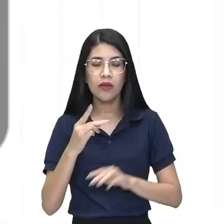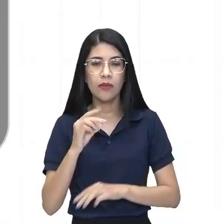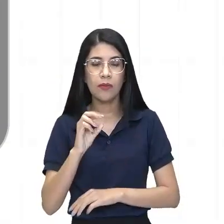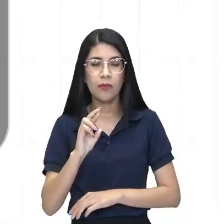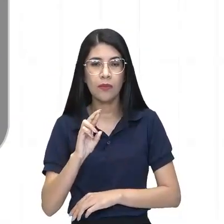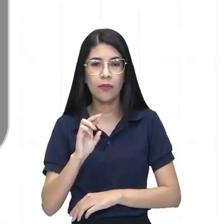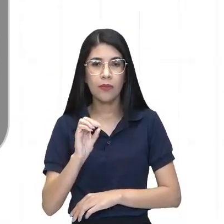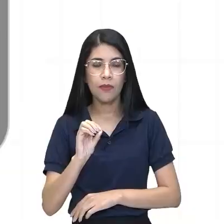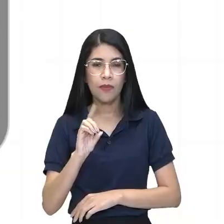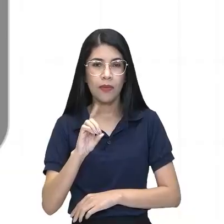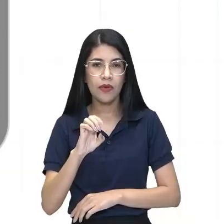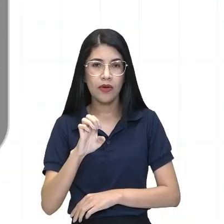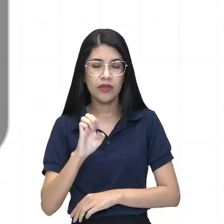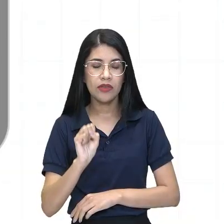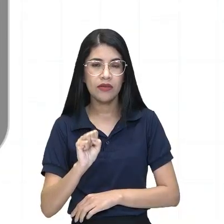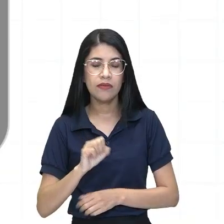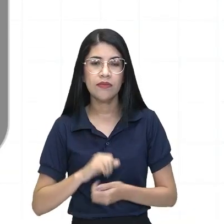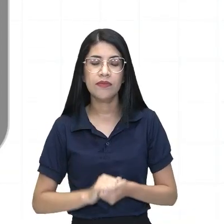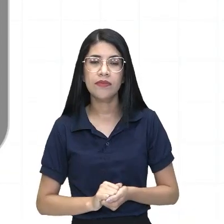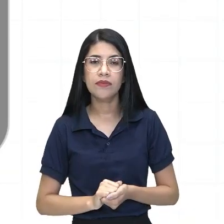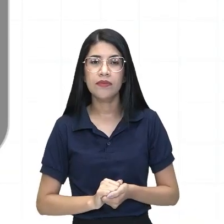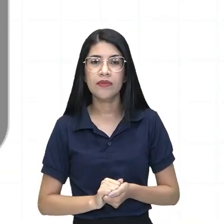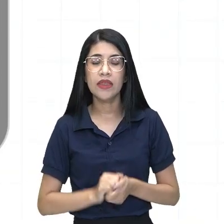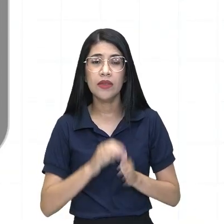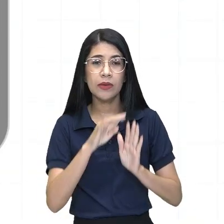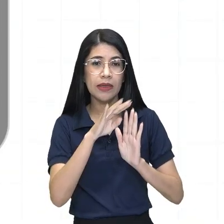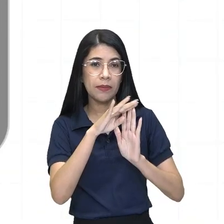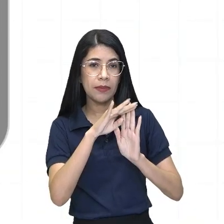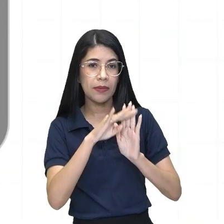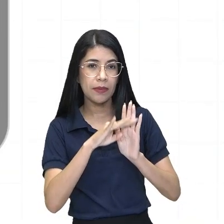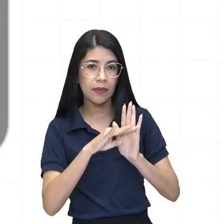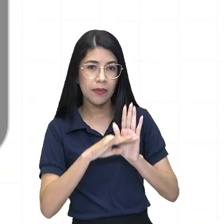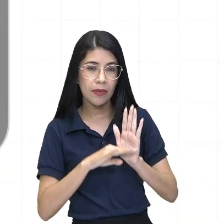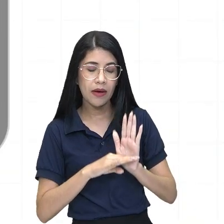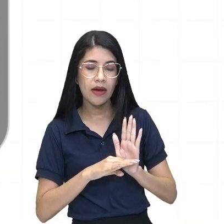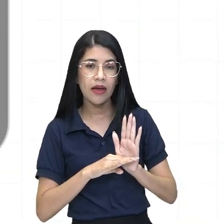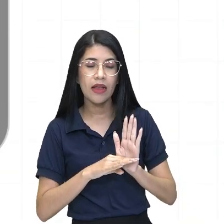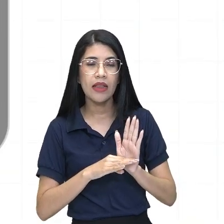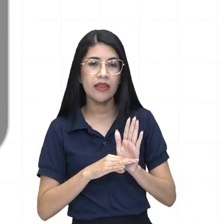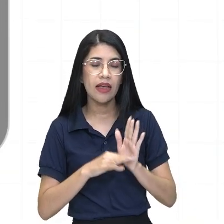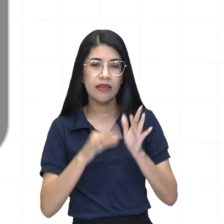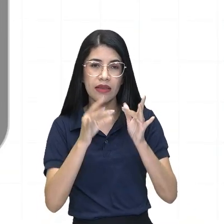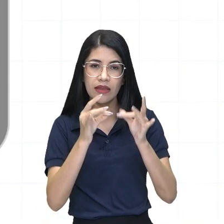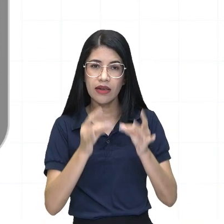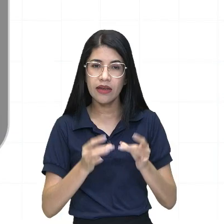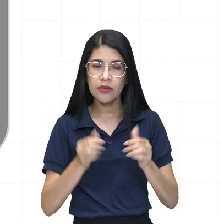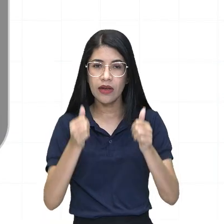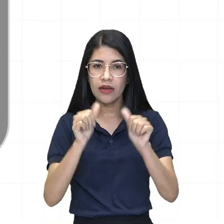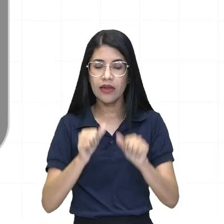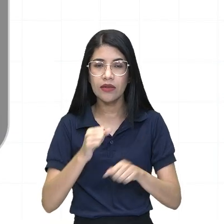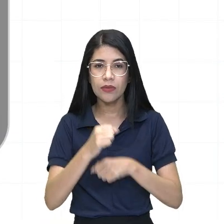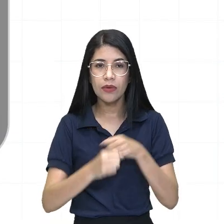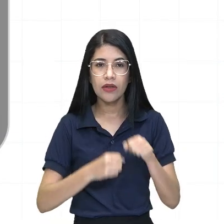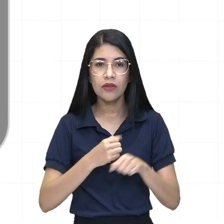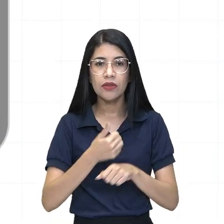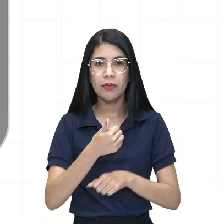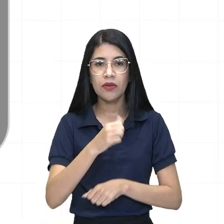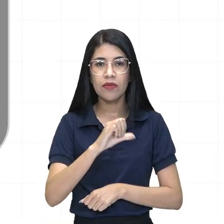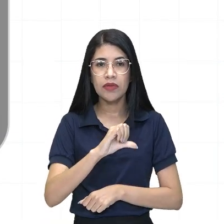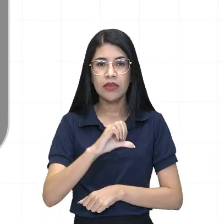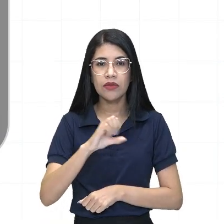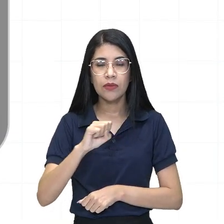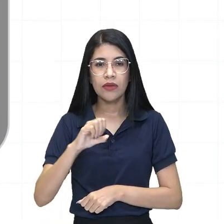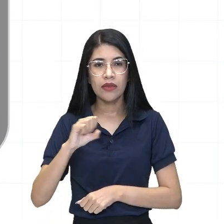aqui embaixo, que é o que eu quero mostrar para vocês, nós temos aí toda essa análise de 1988, professor